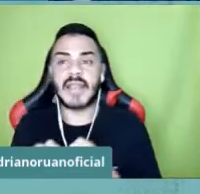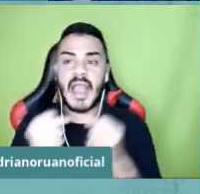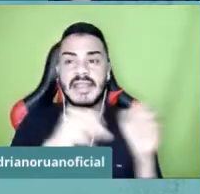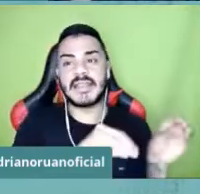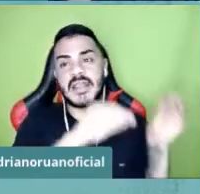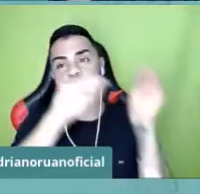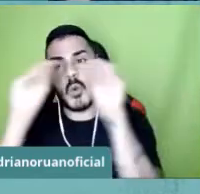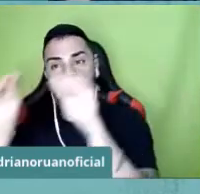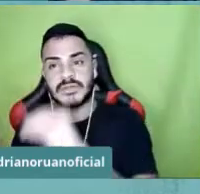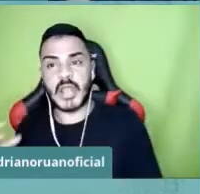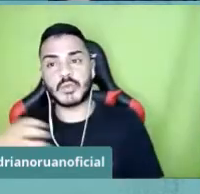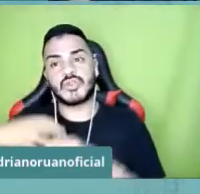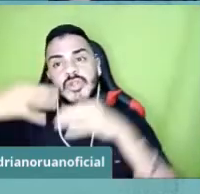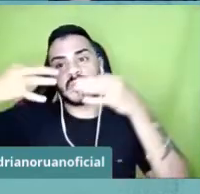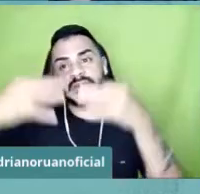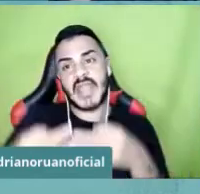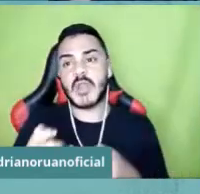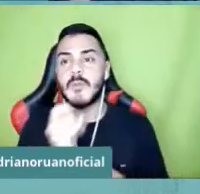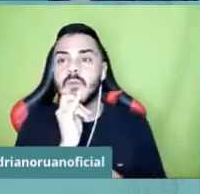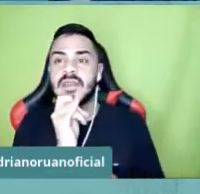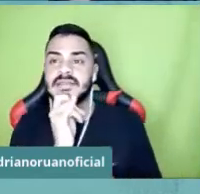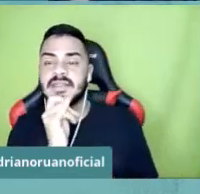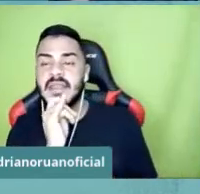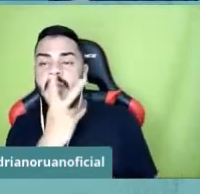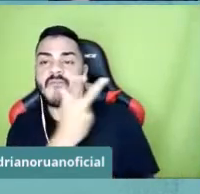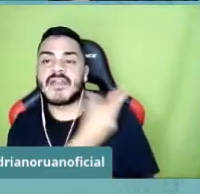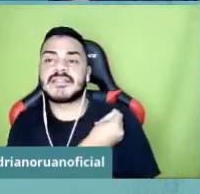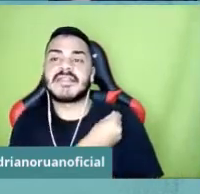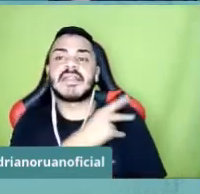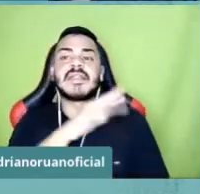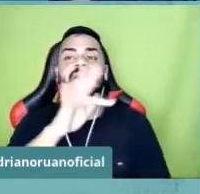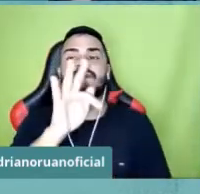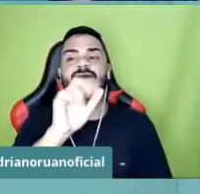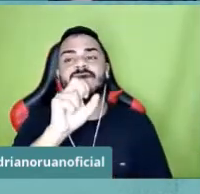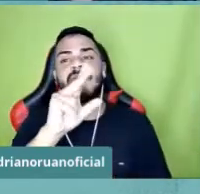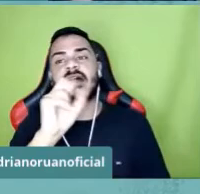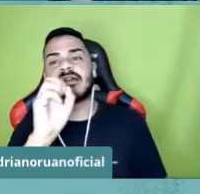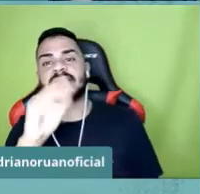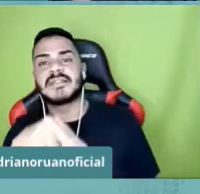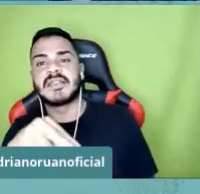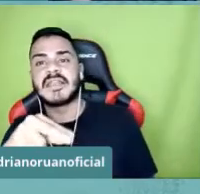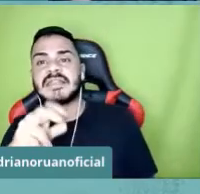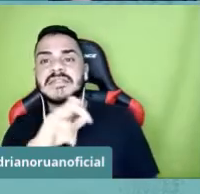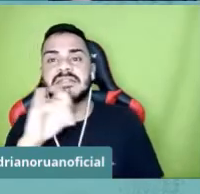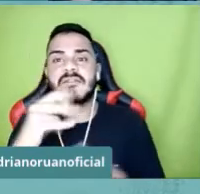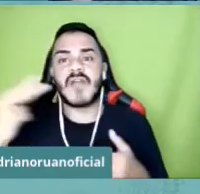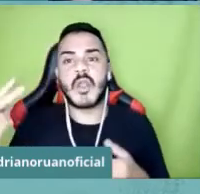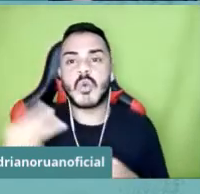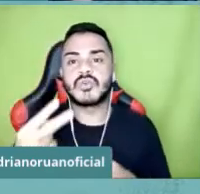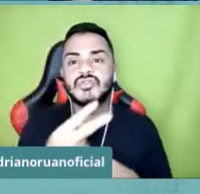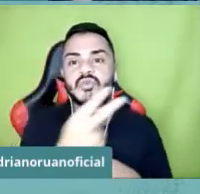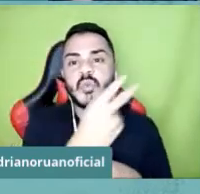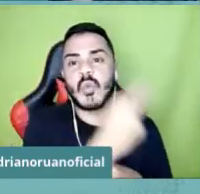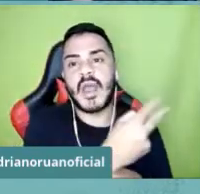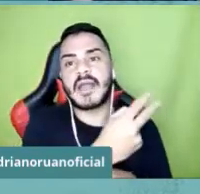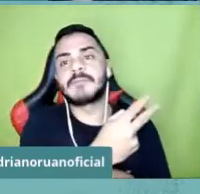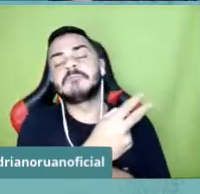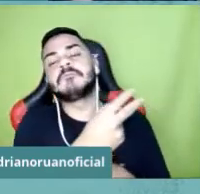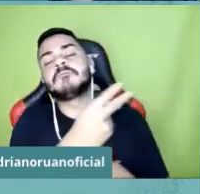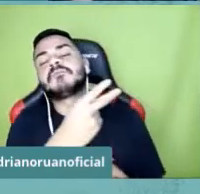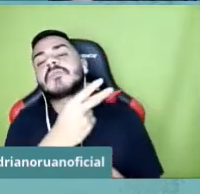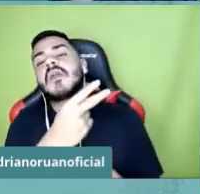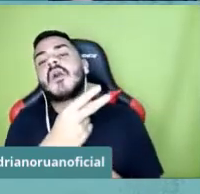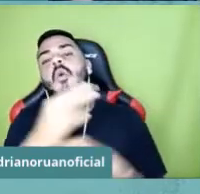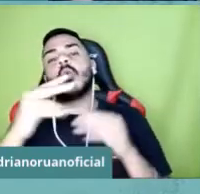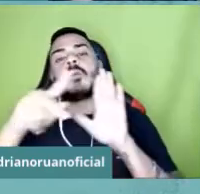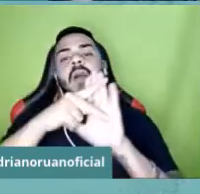forma correta, por exemplo, como as vacinas da Pfizer, se fosse mantido aqueles parâmetros de